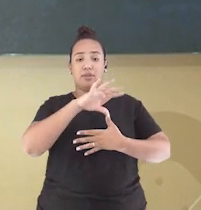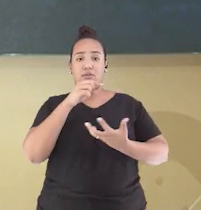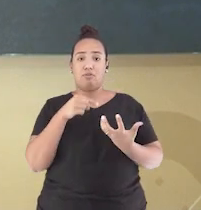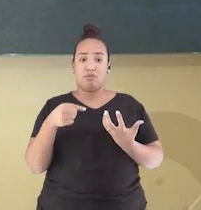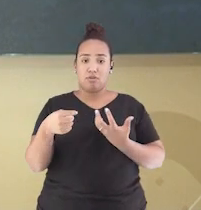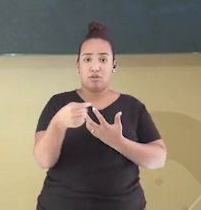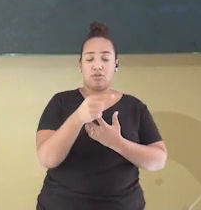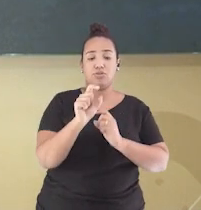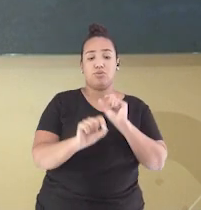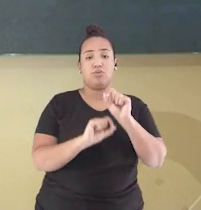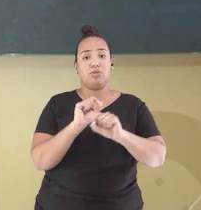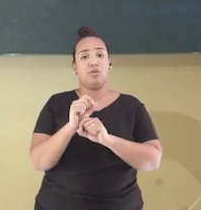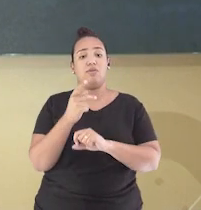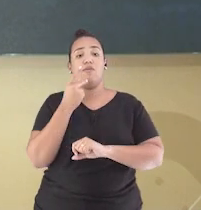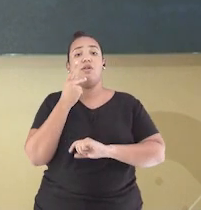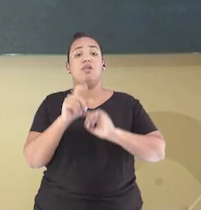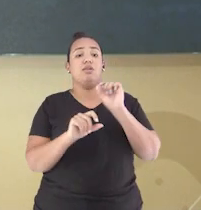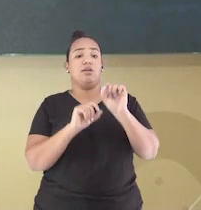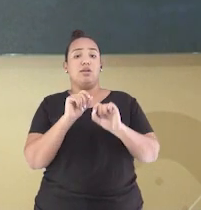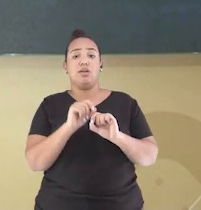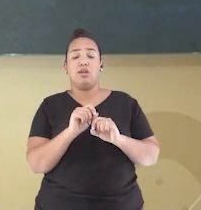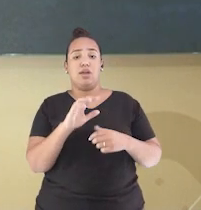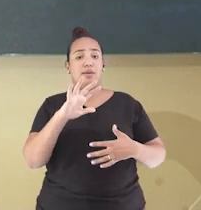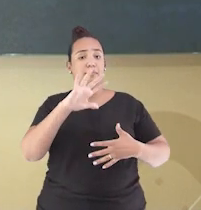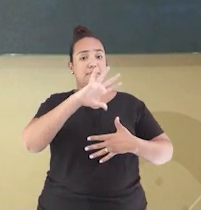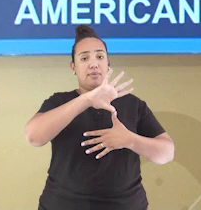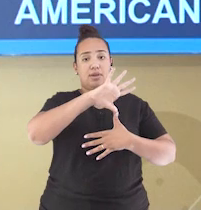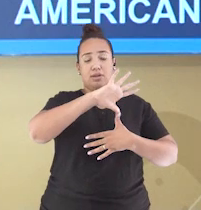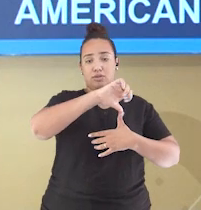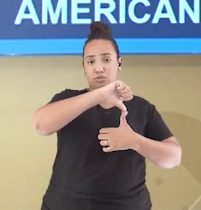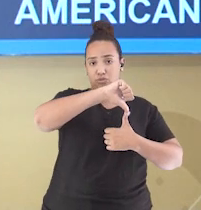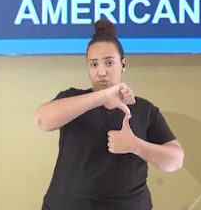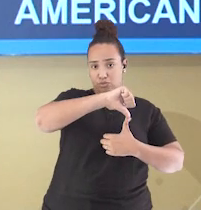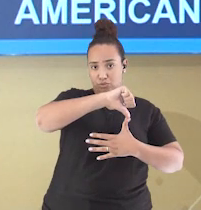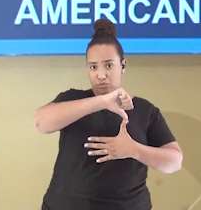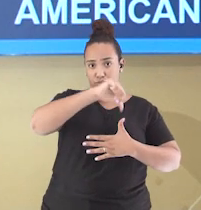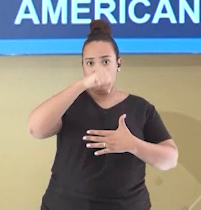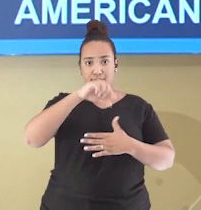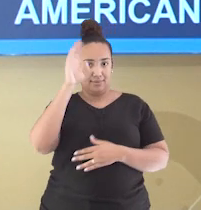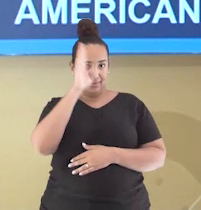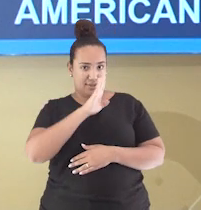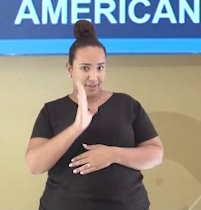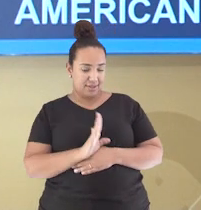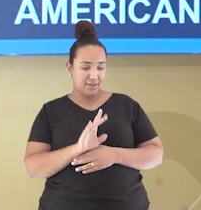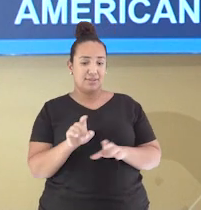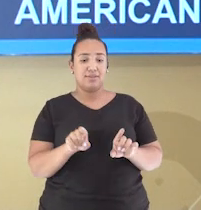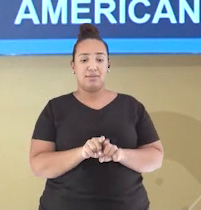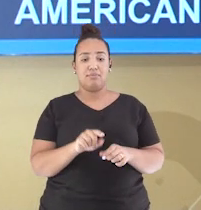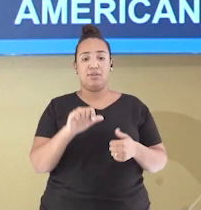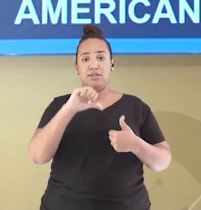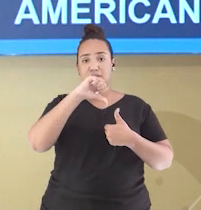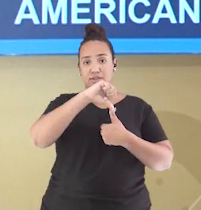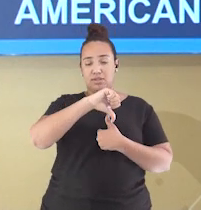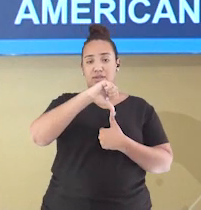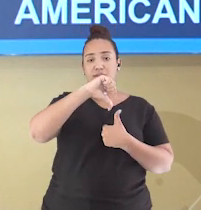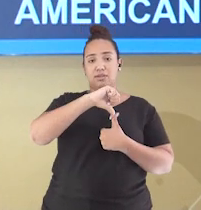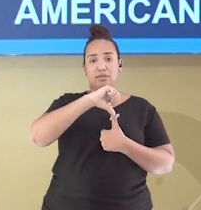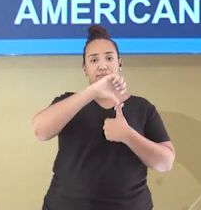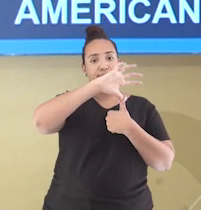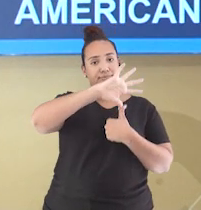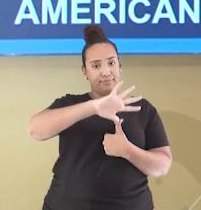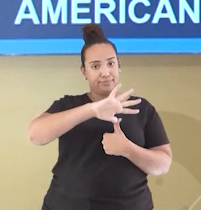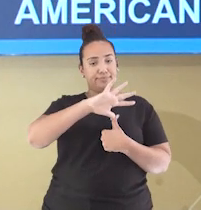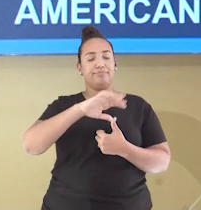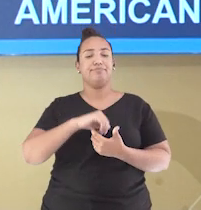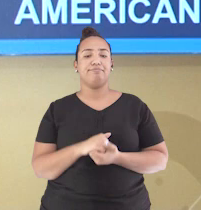que existia nada aqui antes. Quando eu falo em continente americano, só para deixar claro, eu estou me referindo tanto